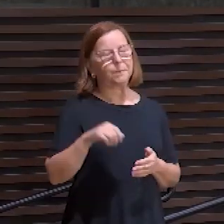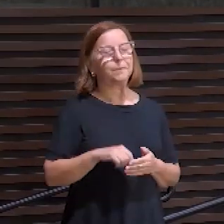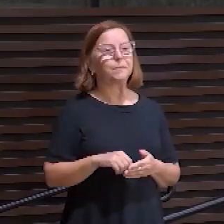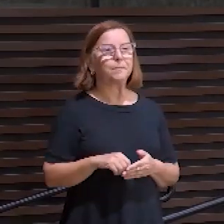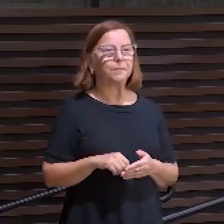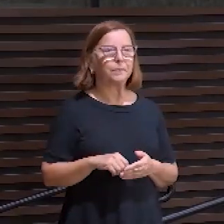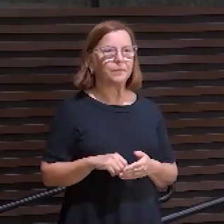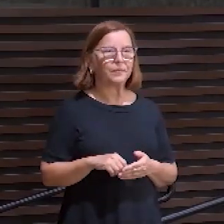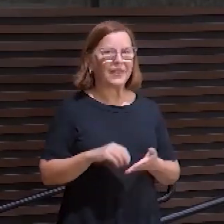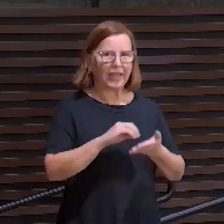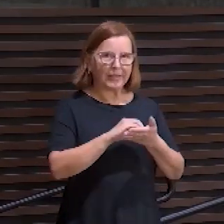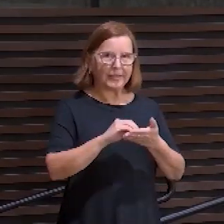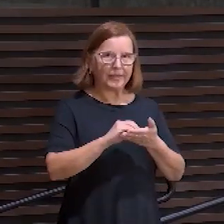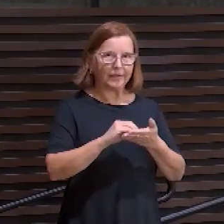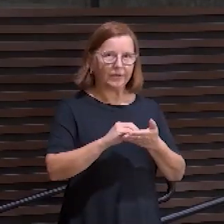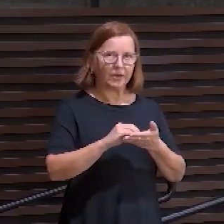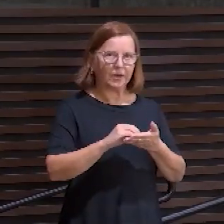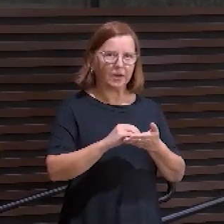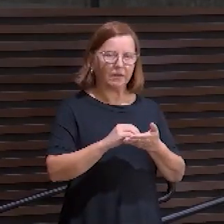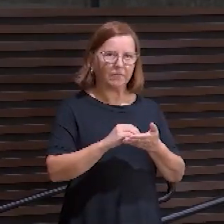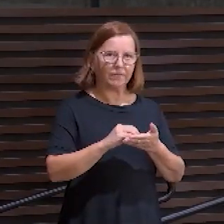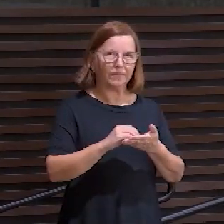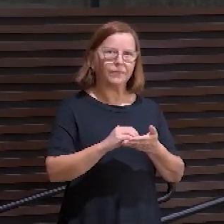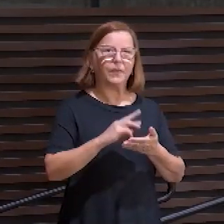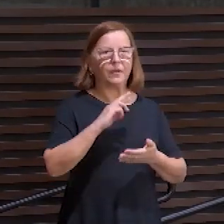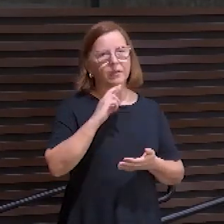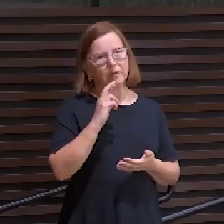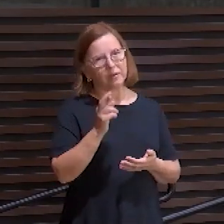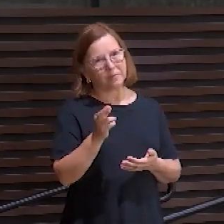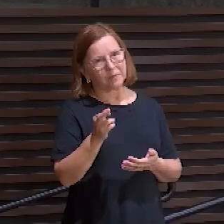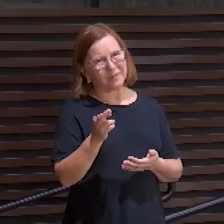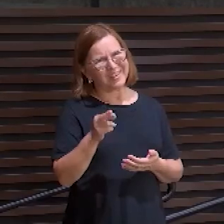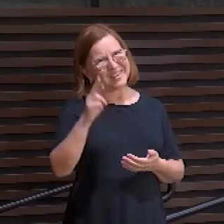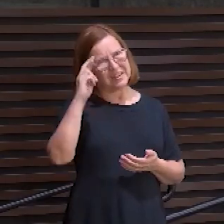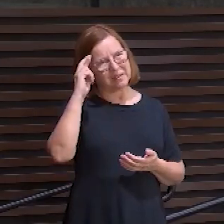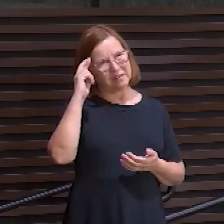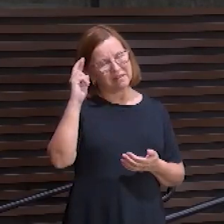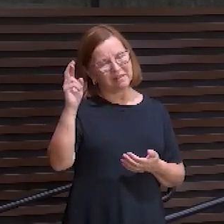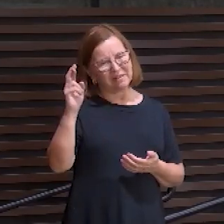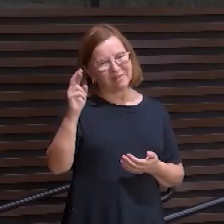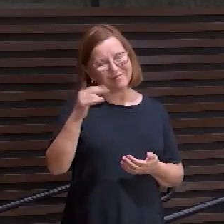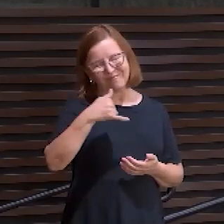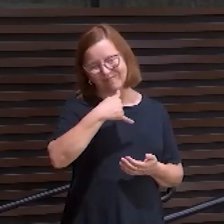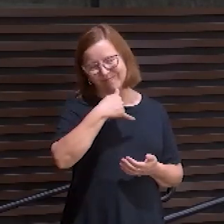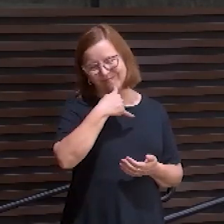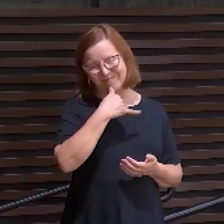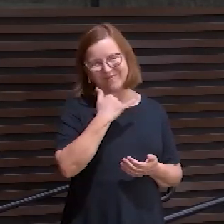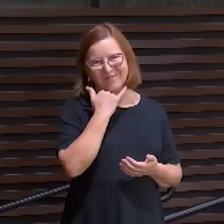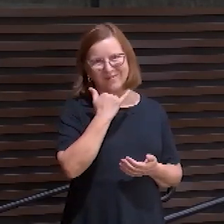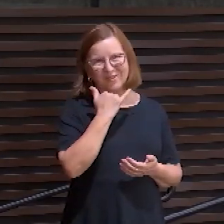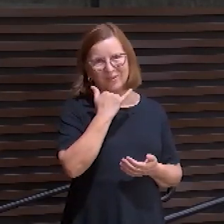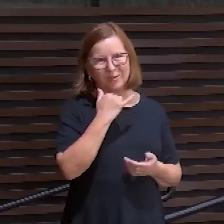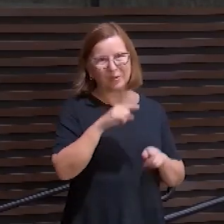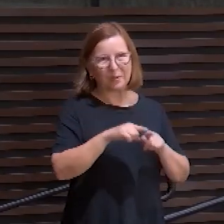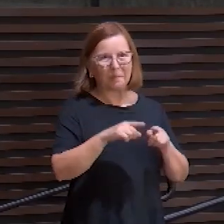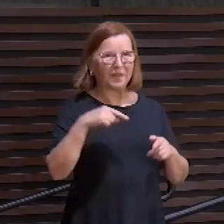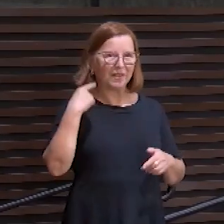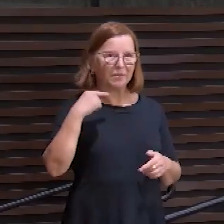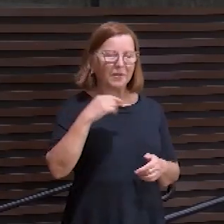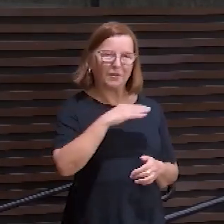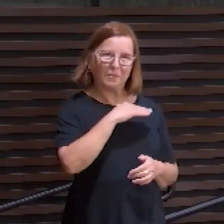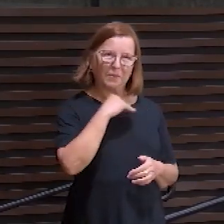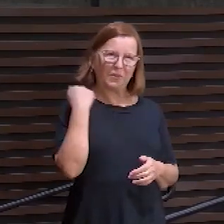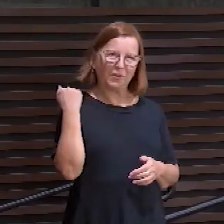A secretária responde, senhor, eu lamento, mas o deputado morreu